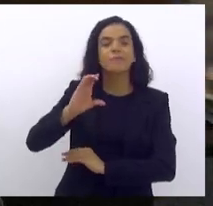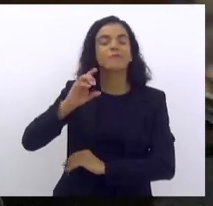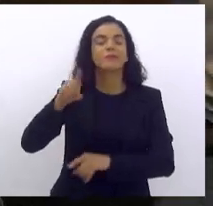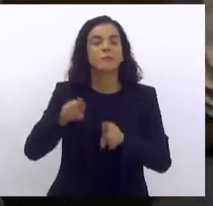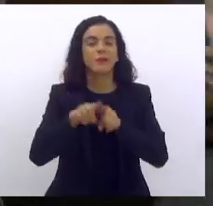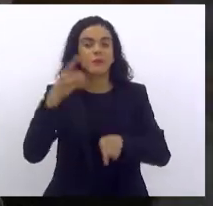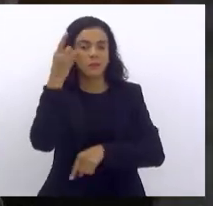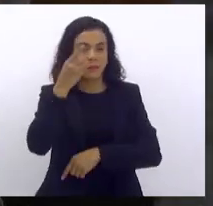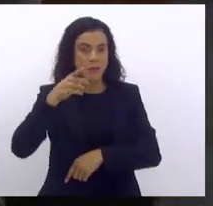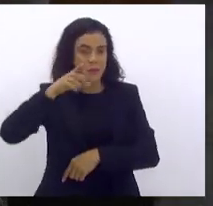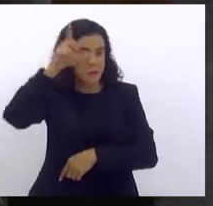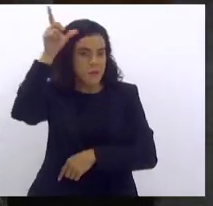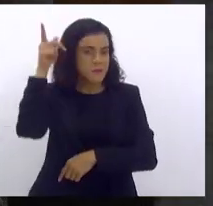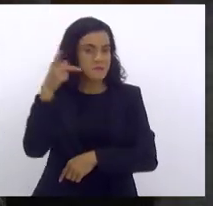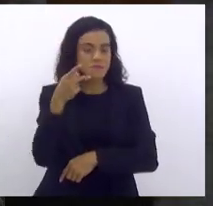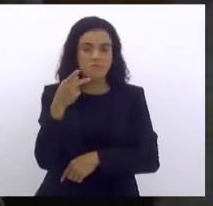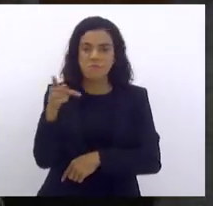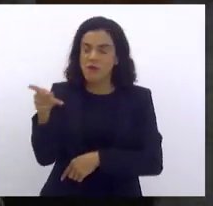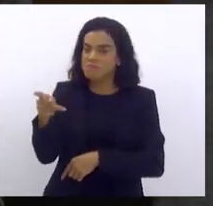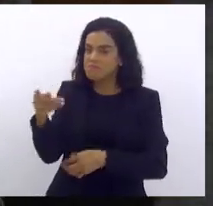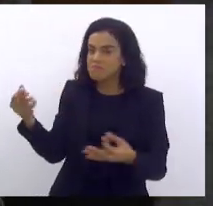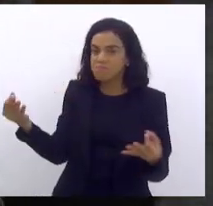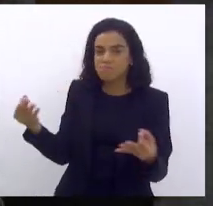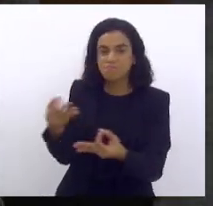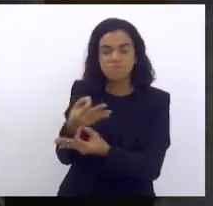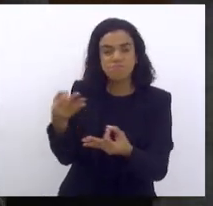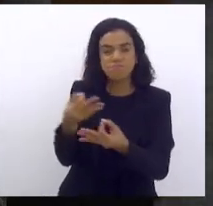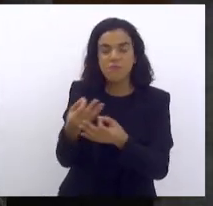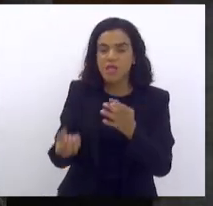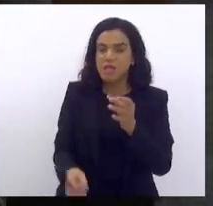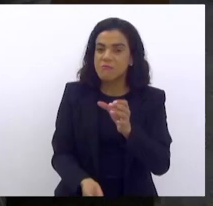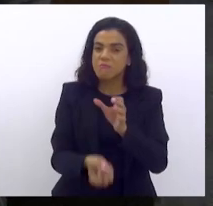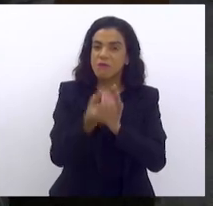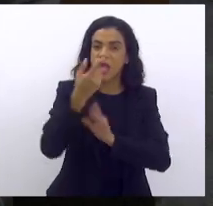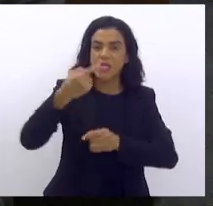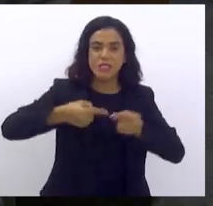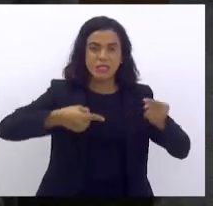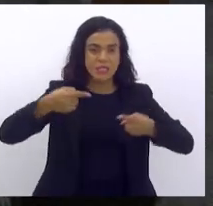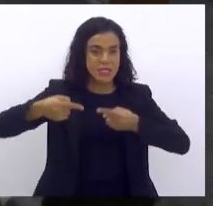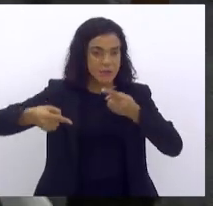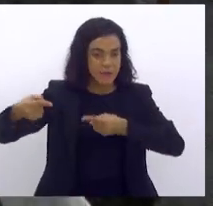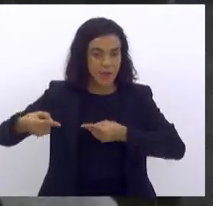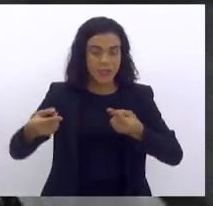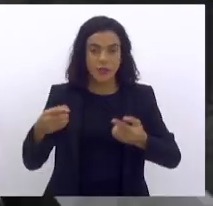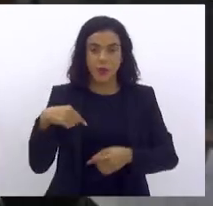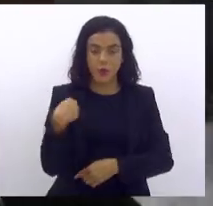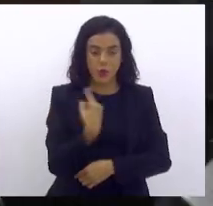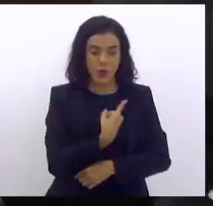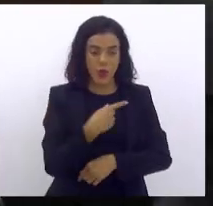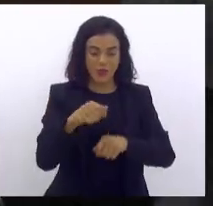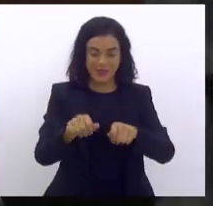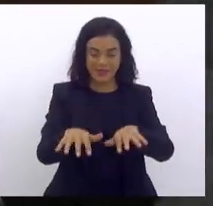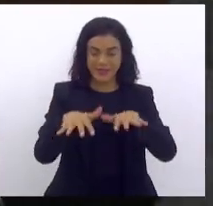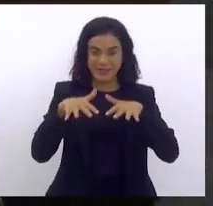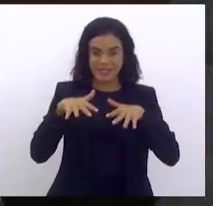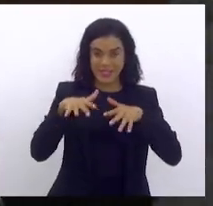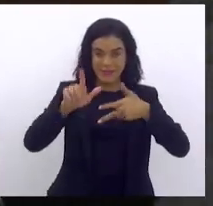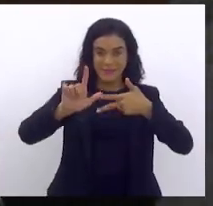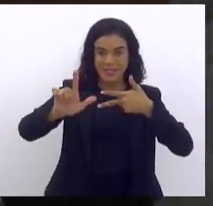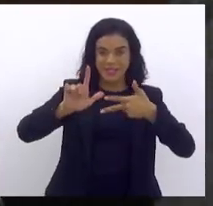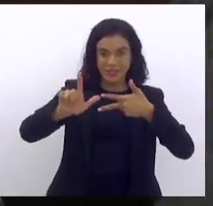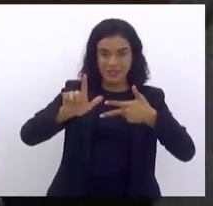muito felizes em pautar esse debate aqui. Nós, hoje, na Assembleia Legislativa, temos